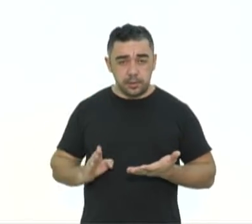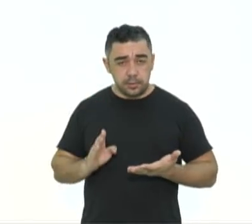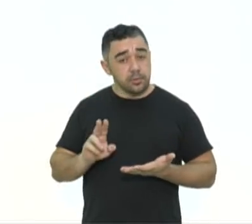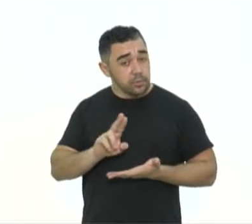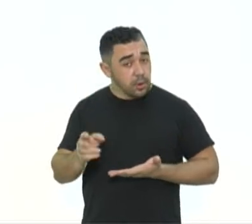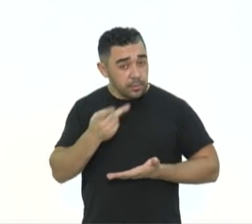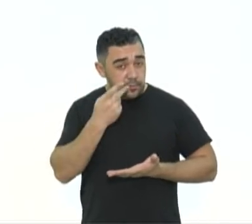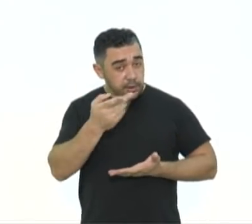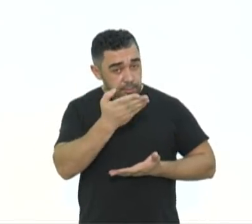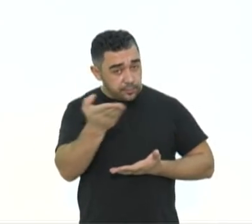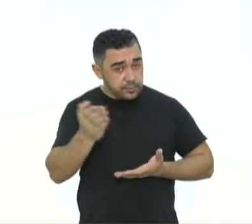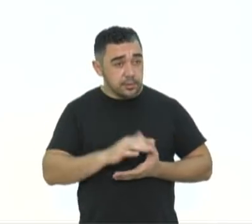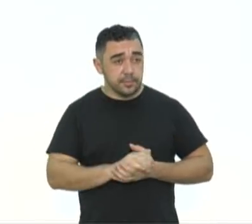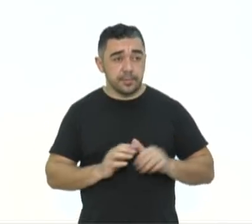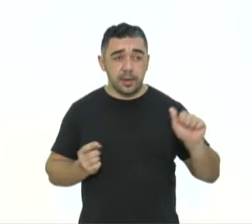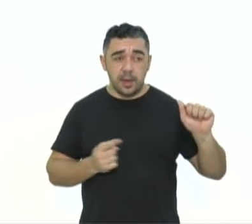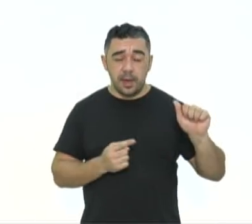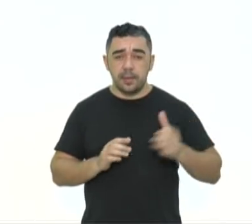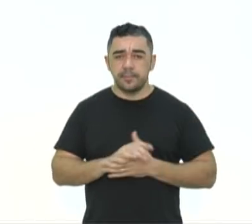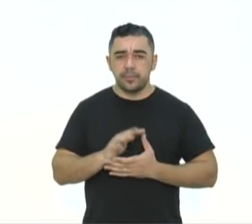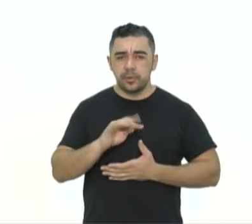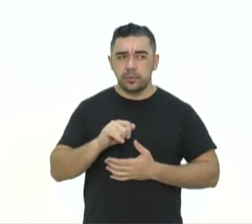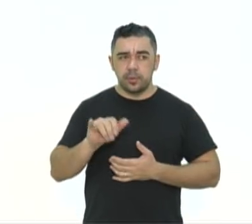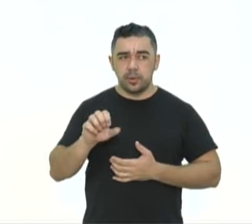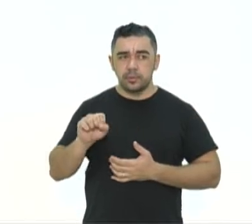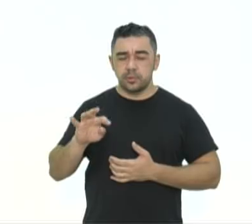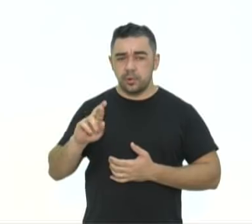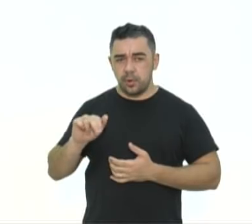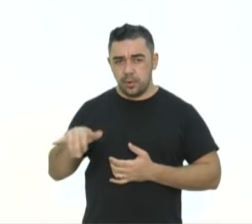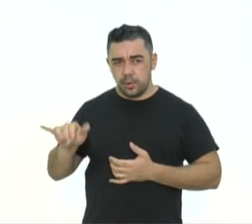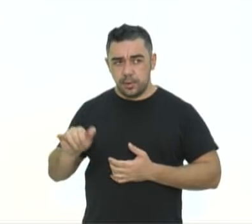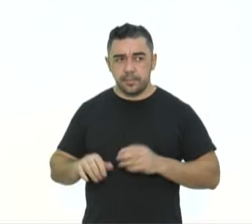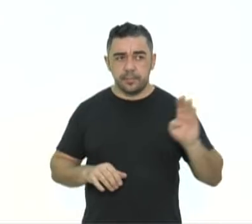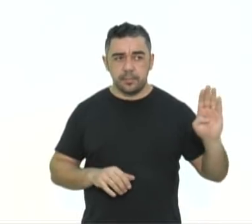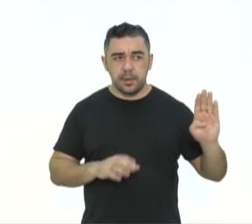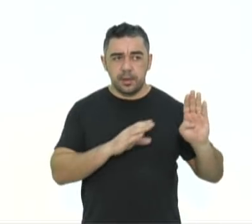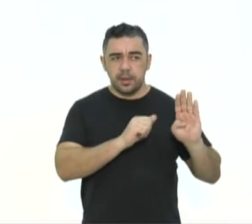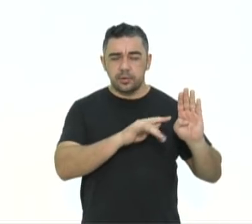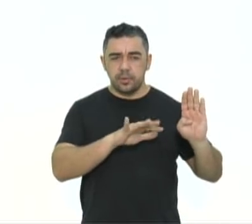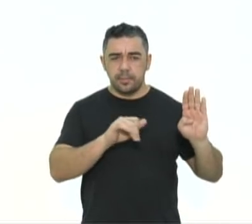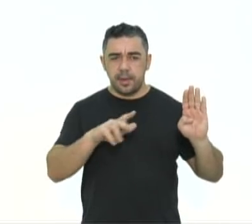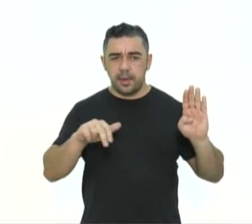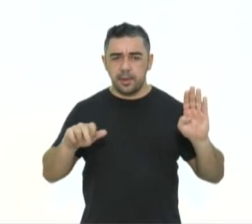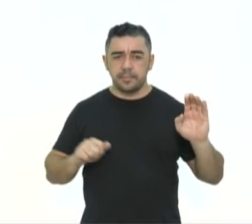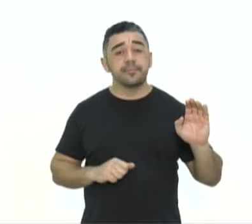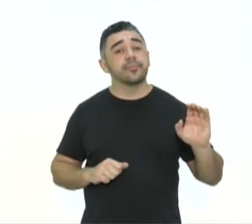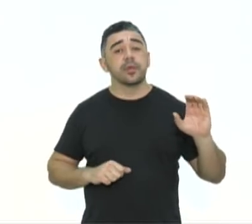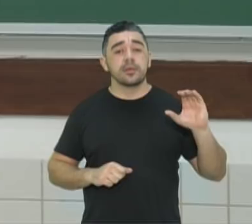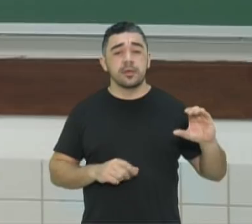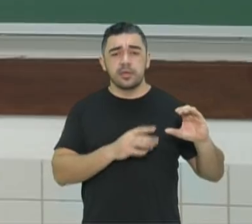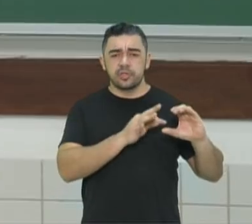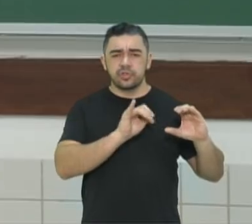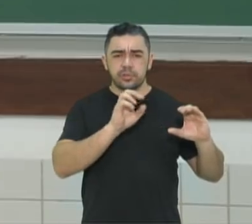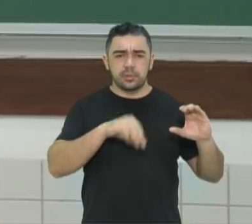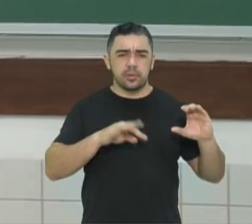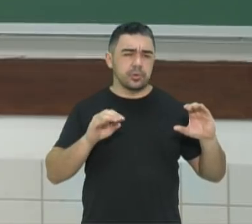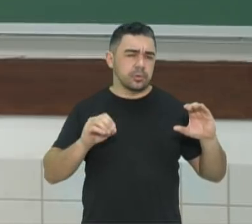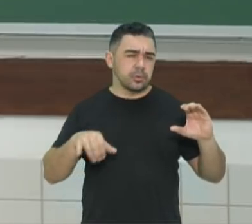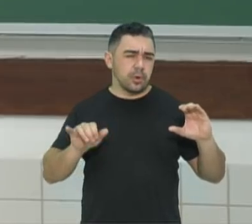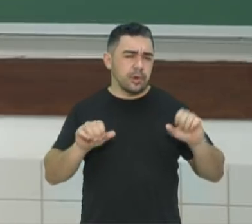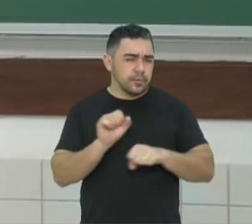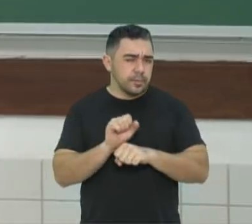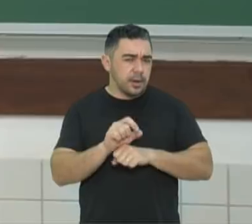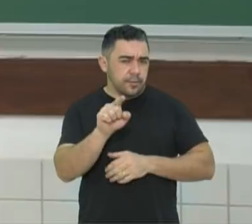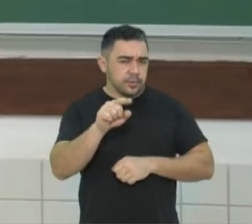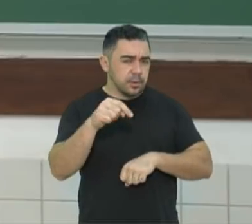de conversar com vocês sobre isso. Então, letra A, nós temos o Toy Story, a letra B, o Cassiopeia, ou C, Tim Toy. Vamos aguardar, vou dar